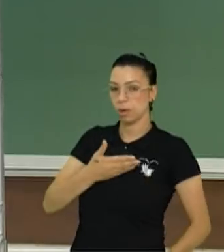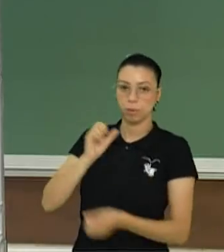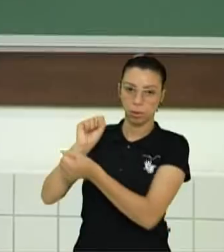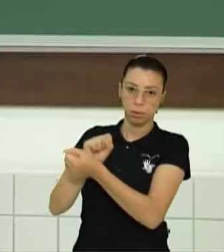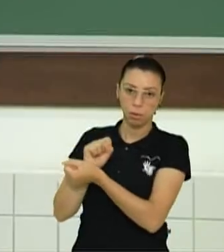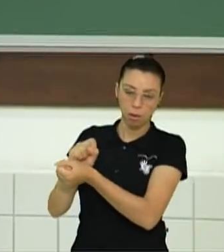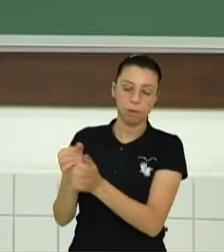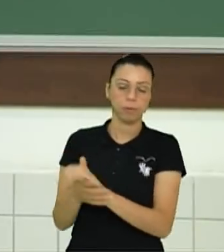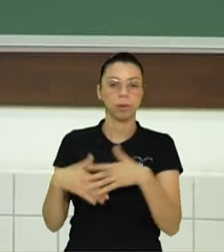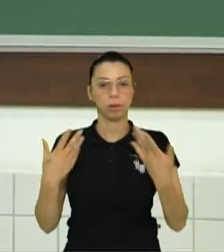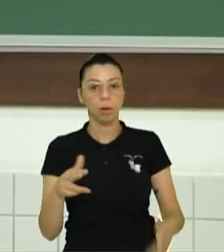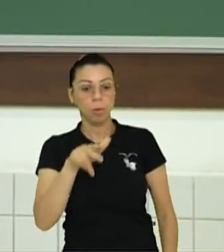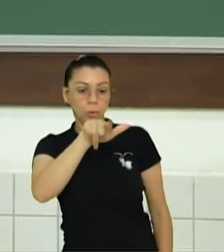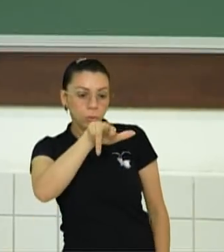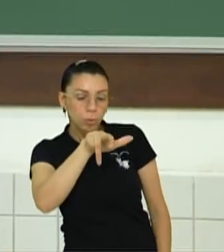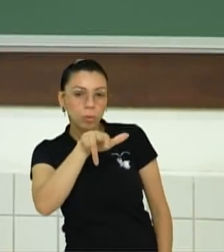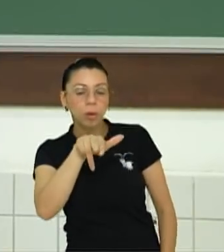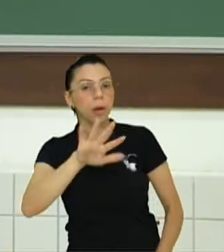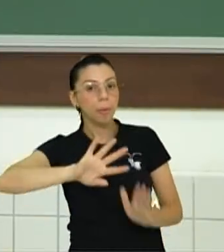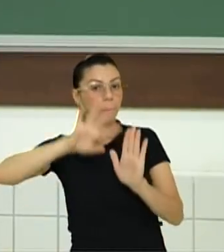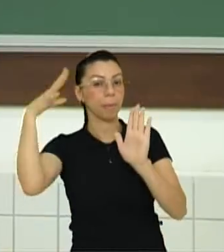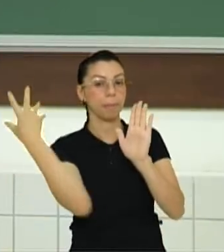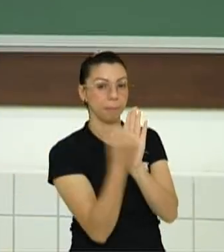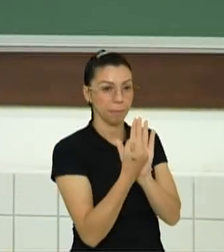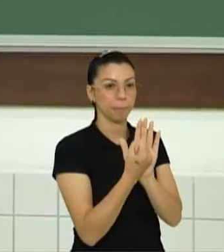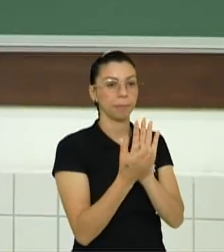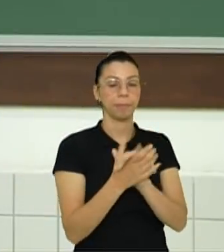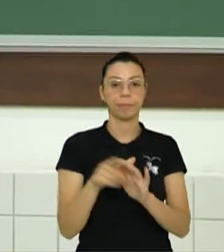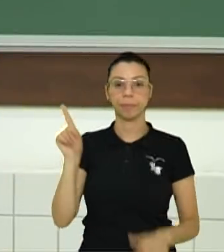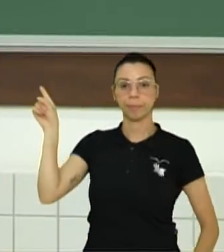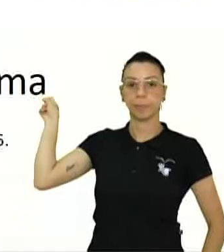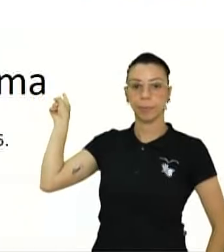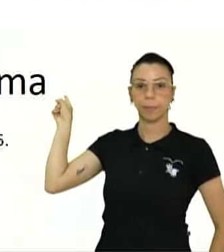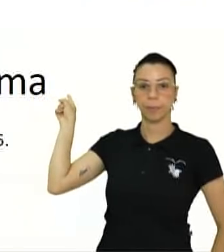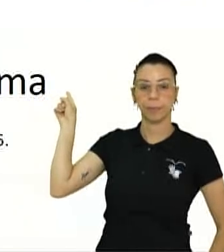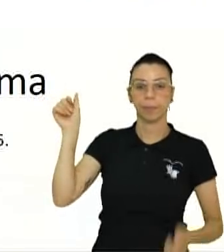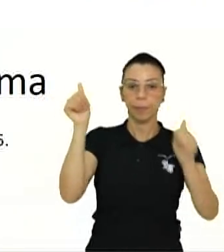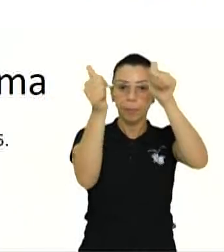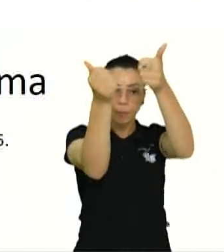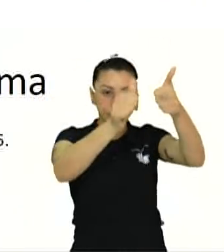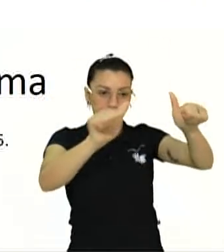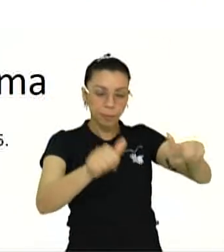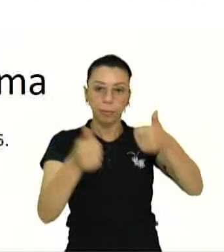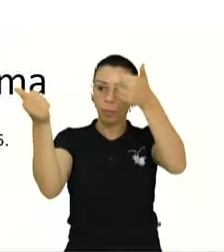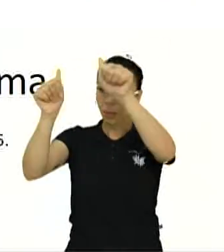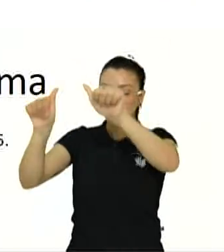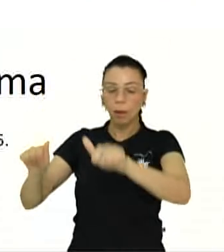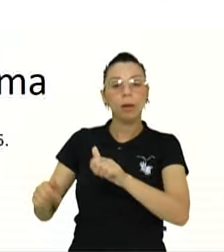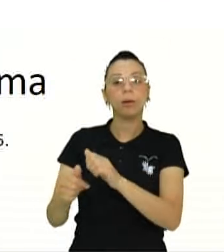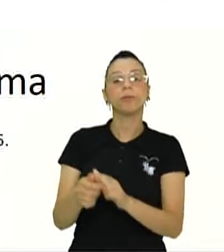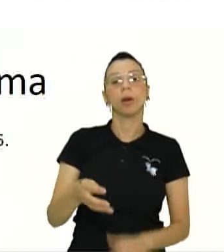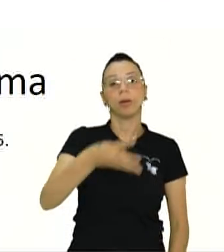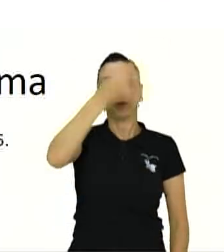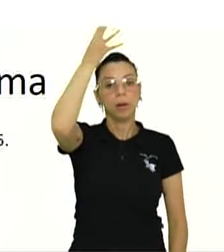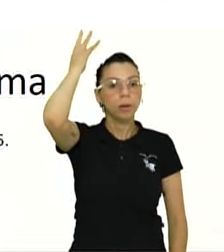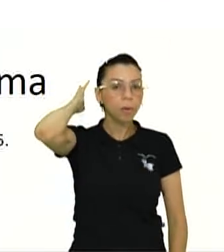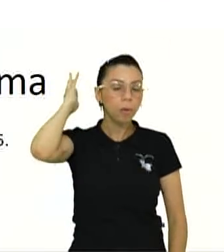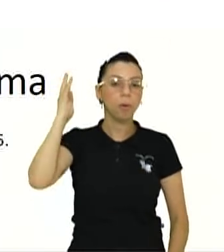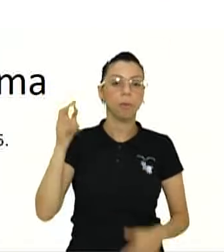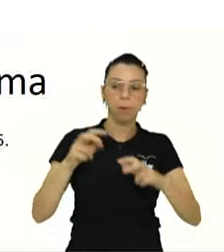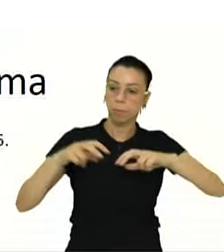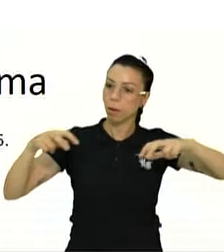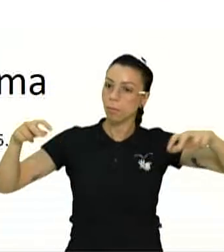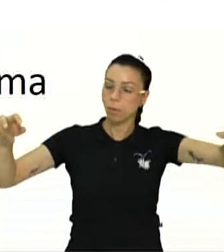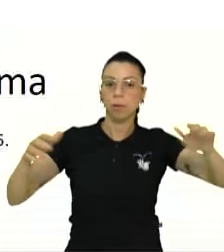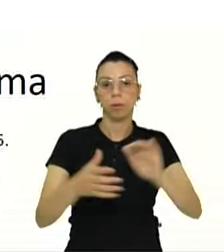dois irmãos que viraram uma espécie de um símbolo. Essa estátua que vocês estão vendo aqui foi espalhada por toda uma república, os plebeus